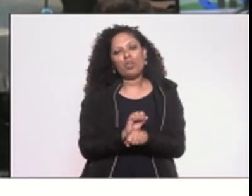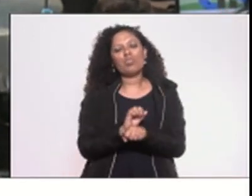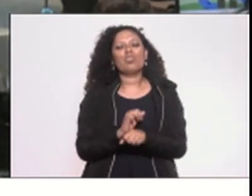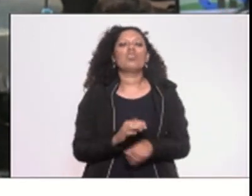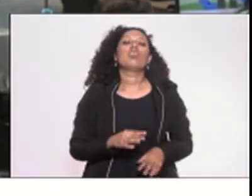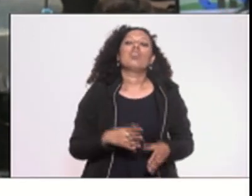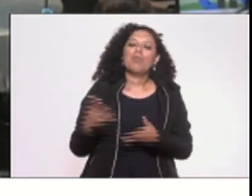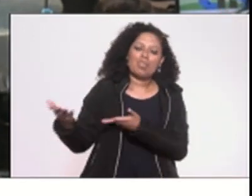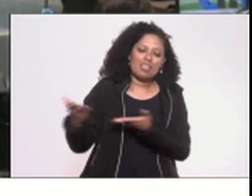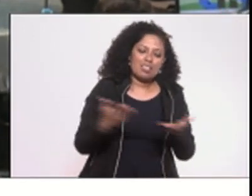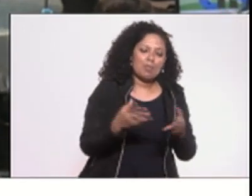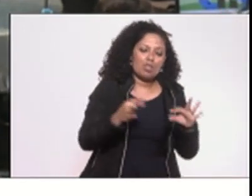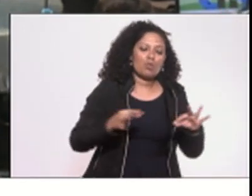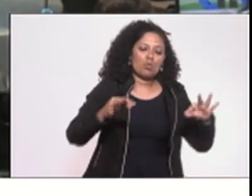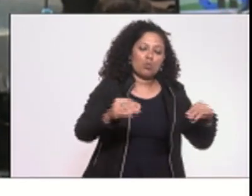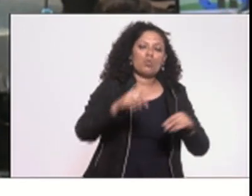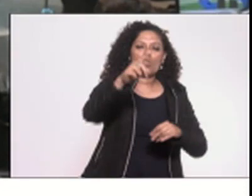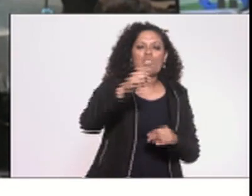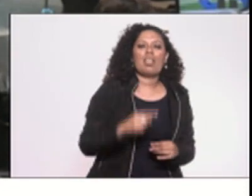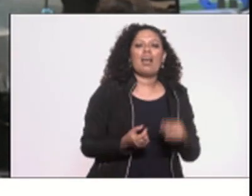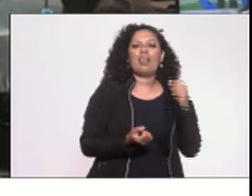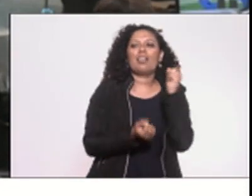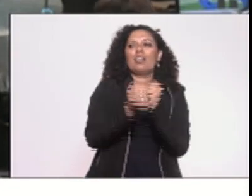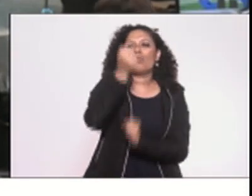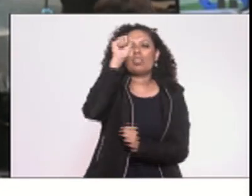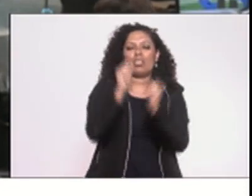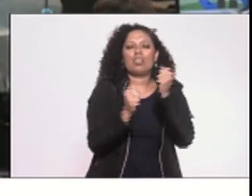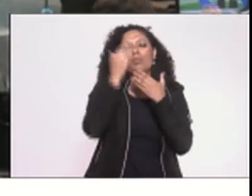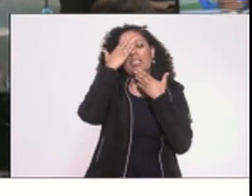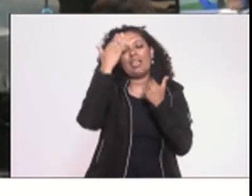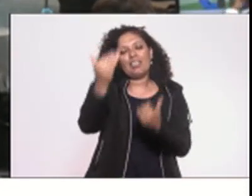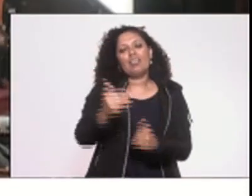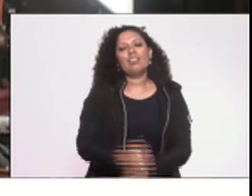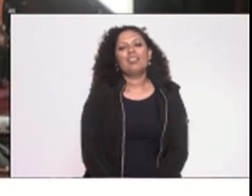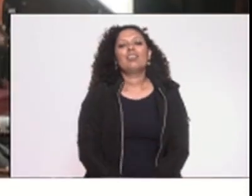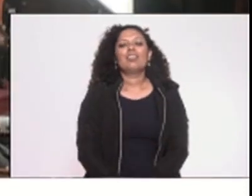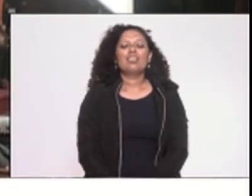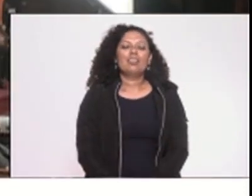para receber a todos lá na nossa usina de compostagem. Muito obrigado.